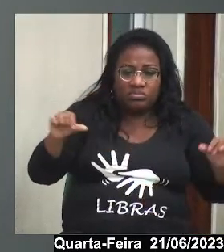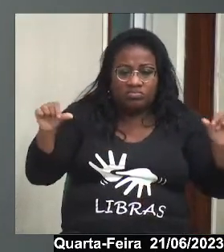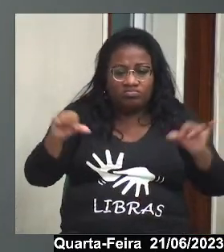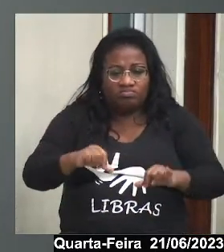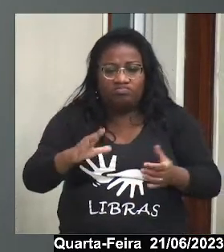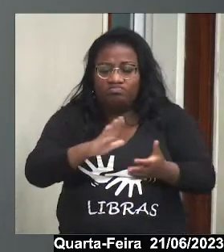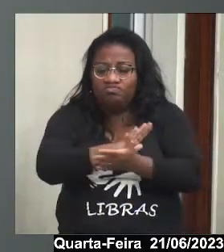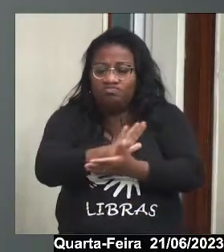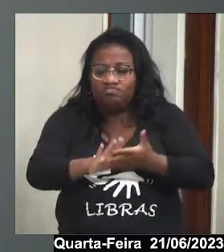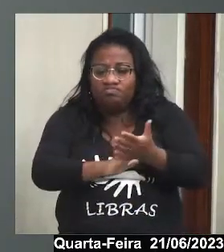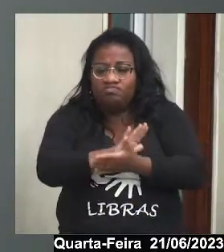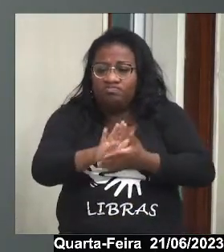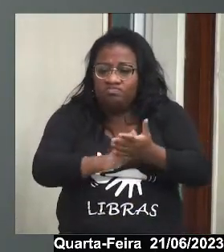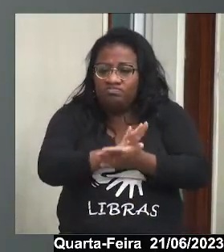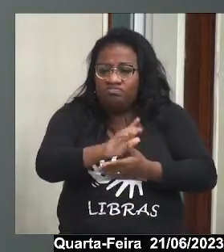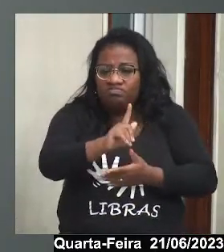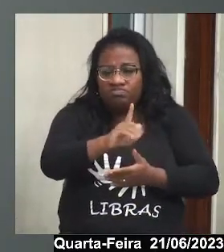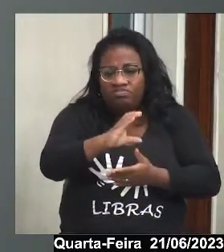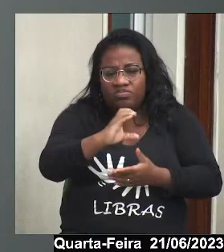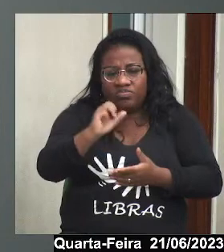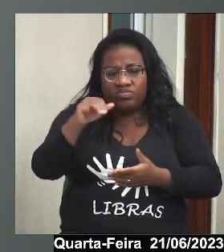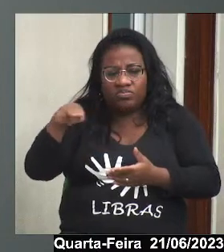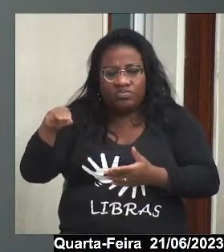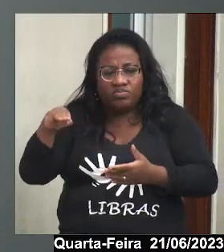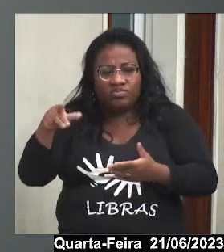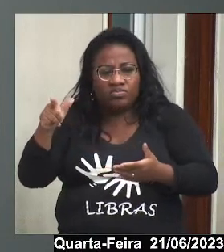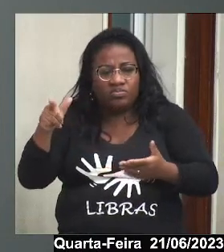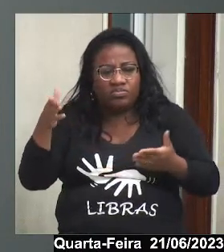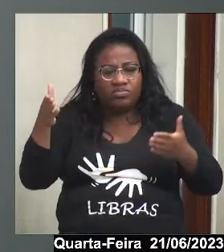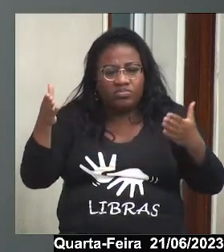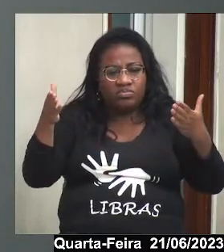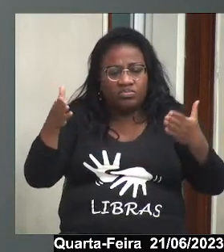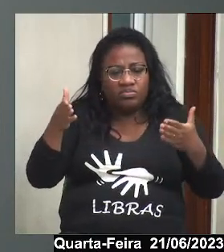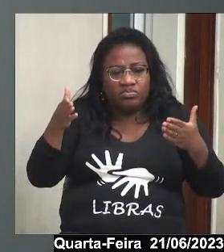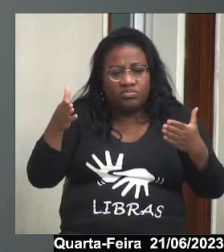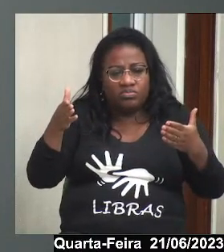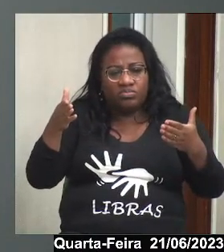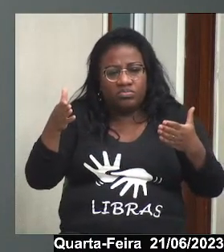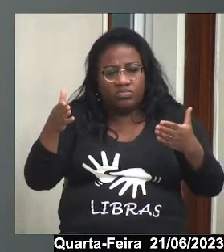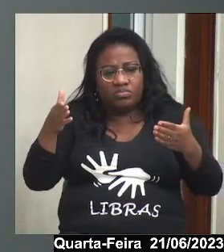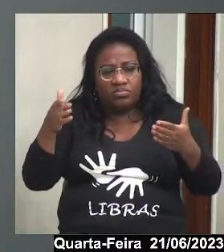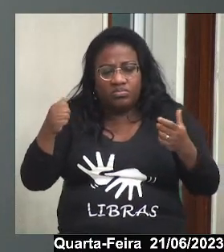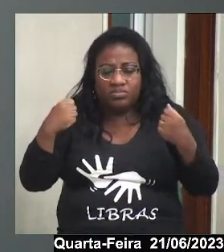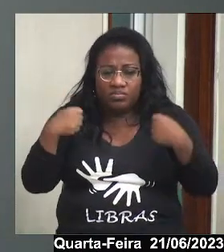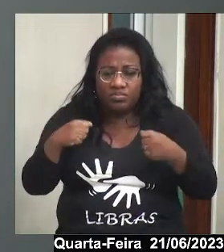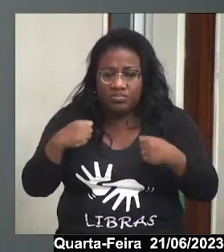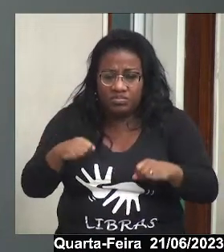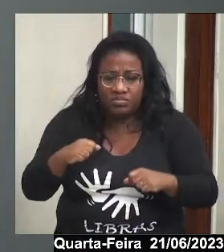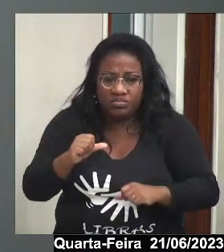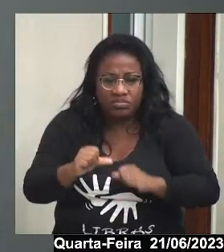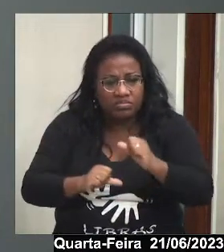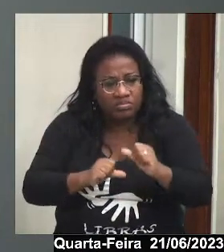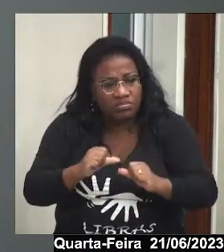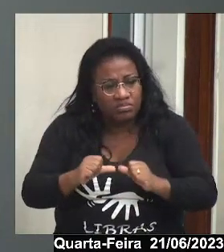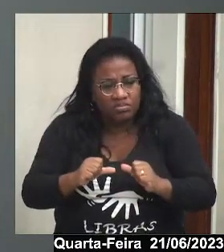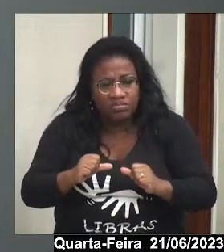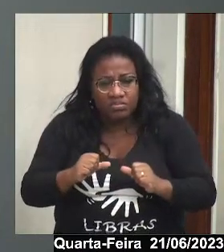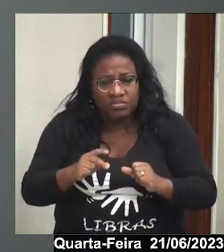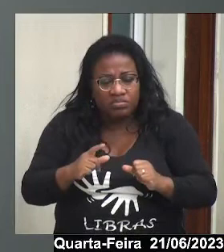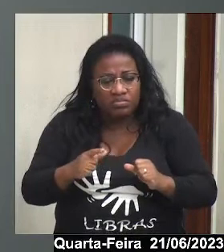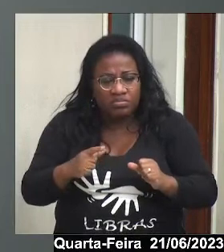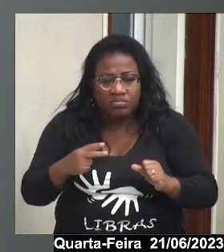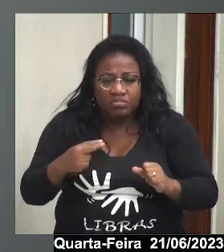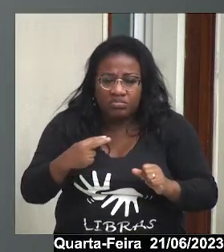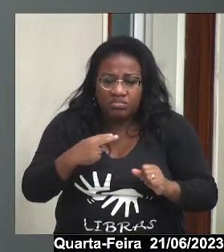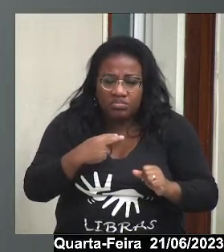desqualificou toda a GCM. Toda a GCM, dizendo que eles eram desqualificados, que eles tinham que passar por uma reciclagem, que eles não